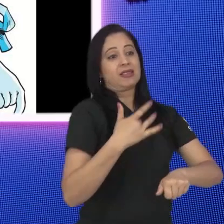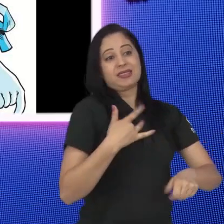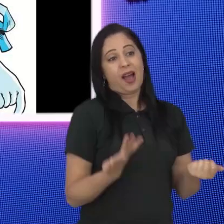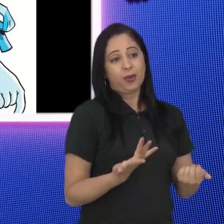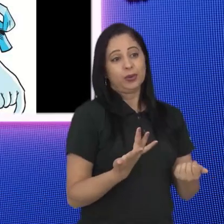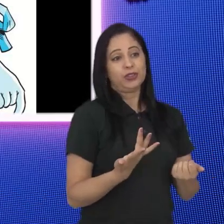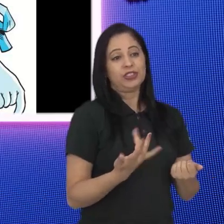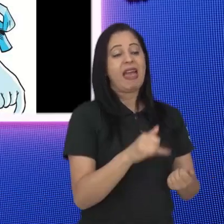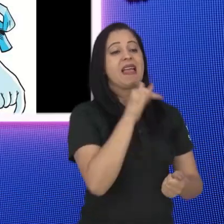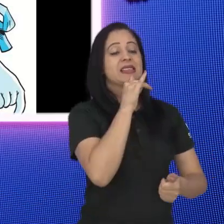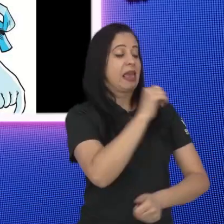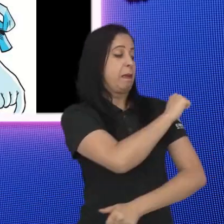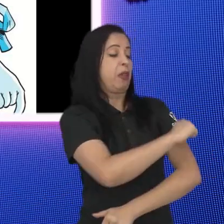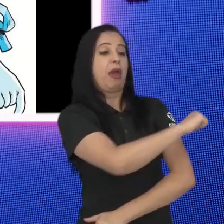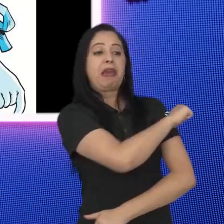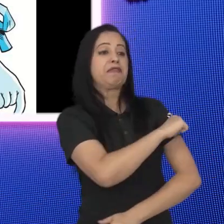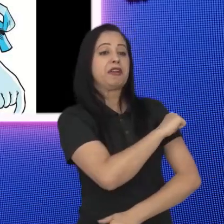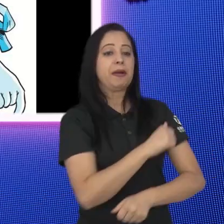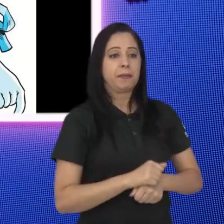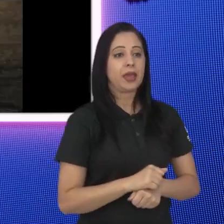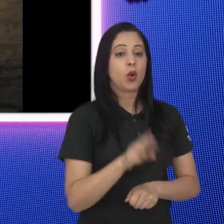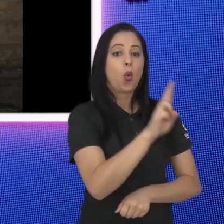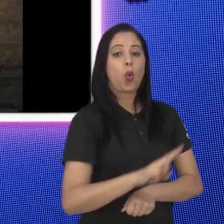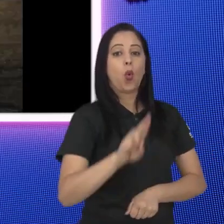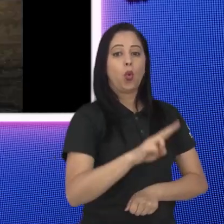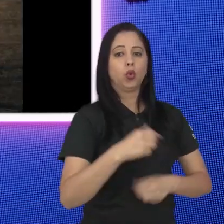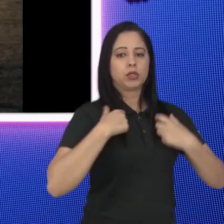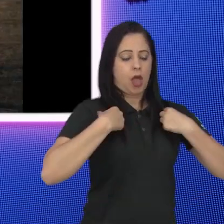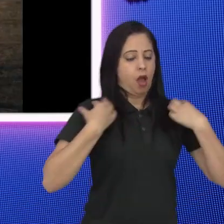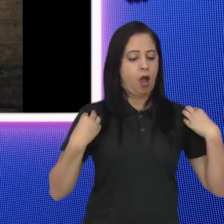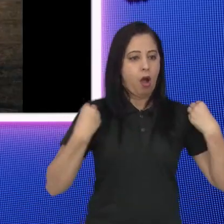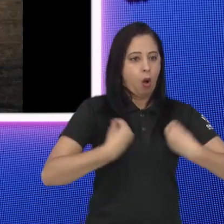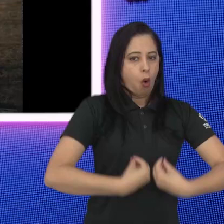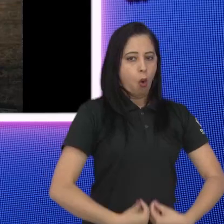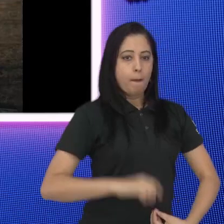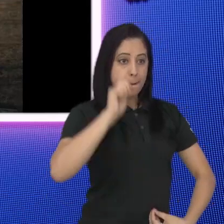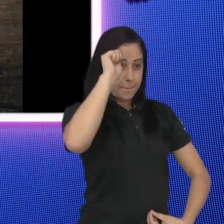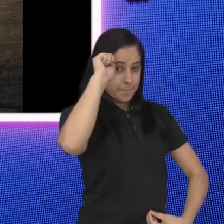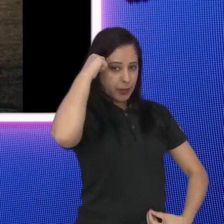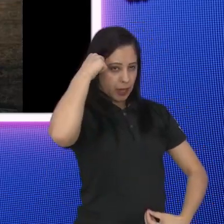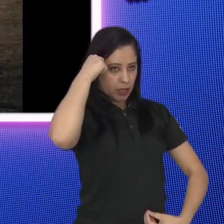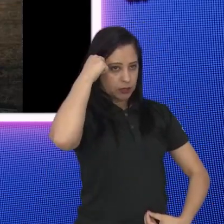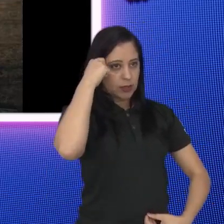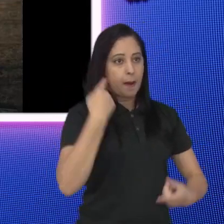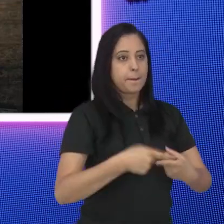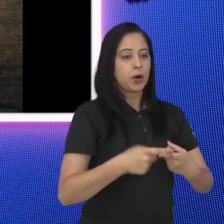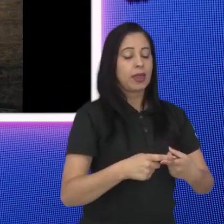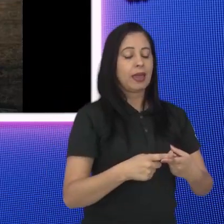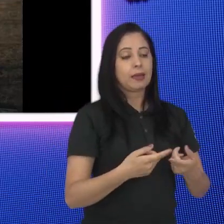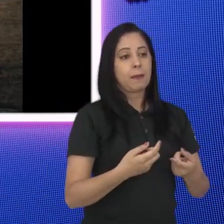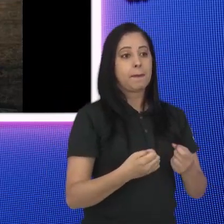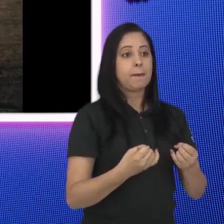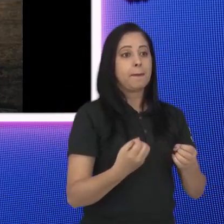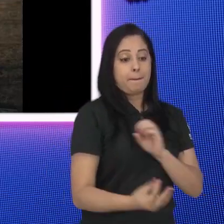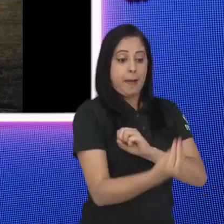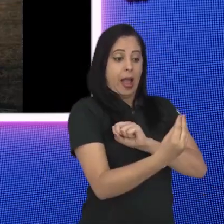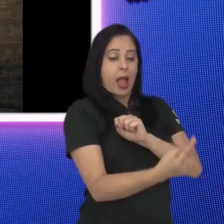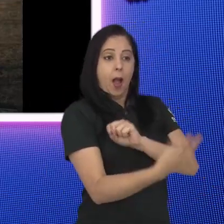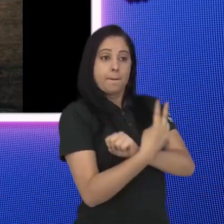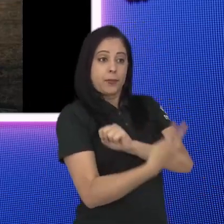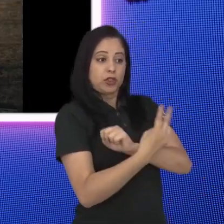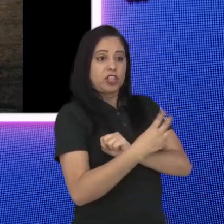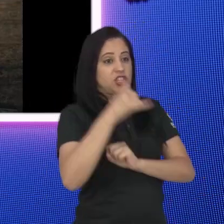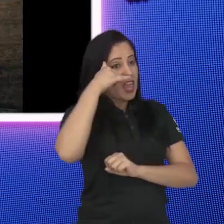quem tentava ali salvar a vida e eles usavam toda aquela roupa preta, né, e toda aquela segurança doença para tentar mesmo evitar pegar